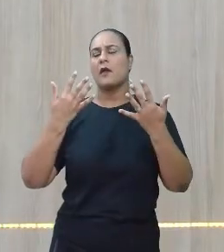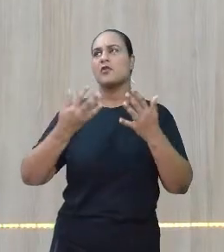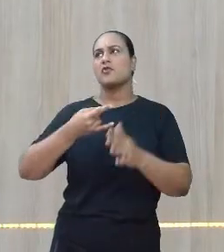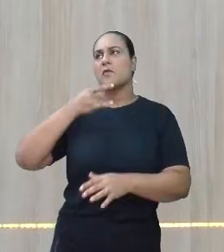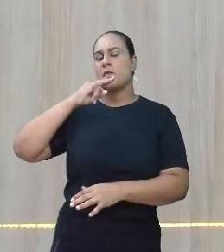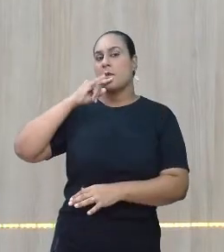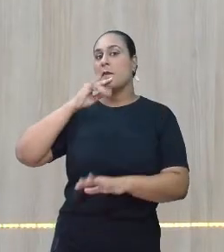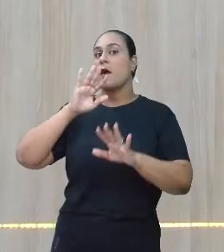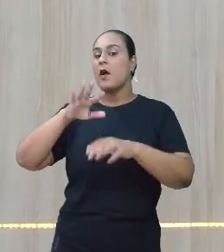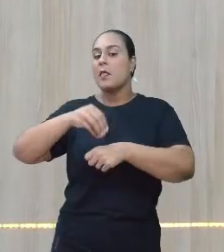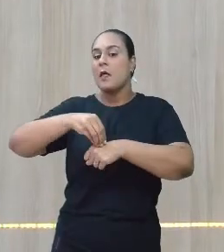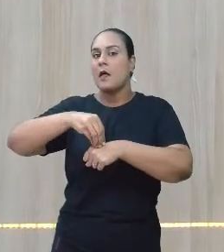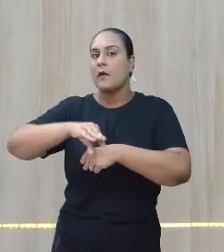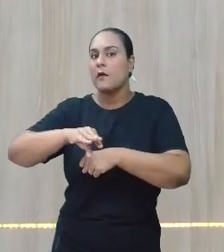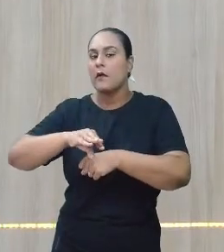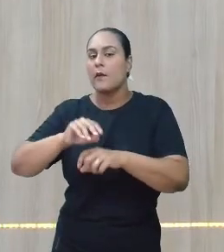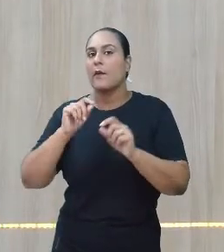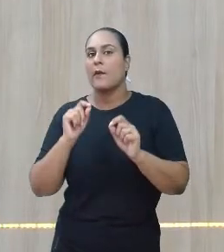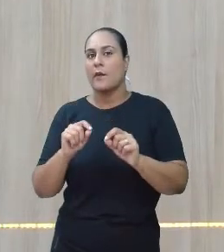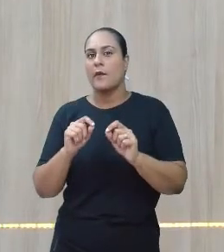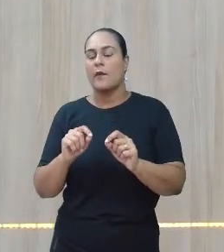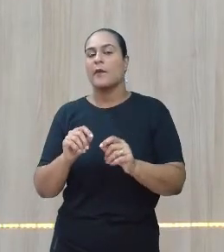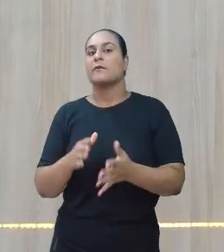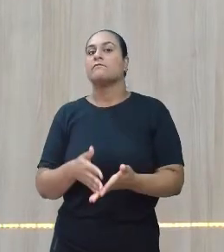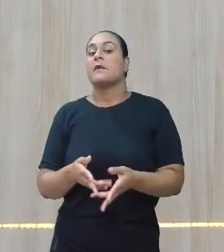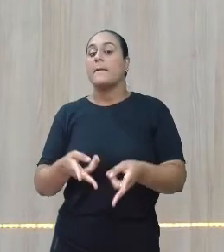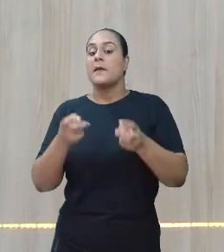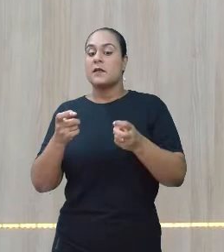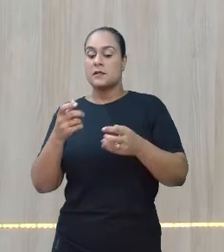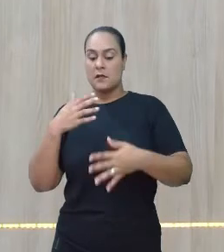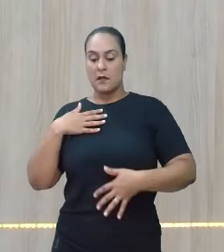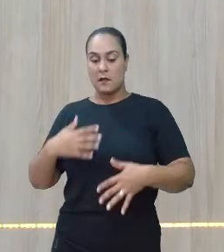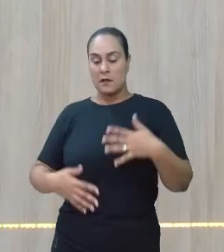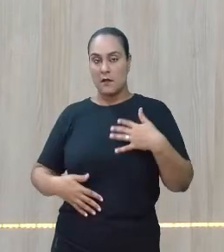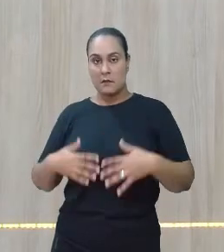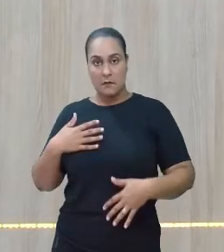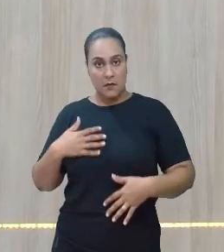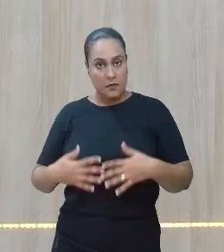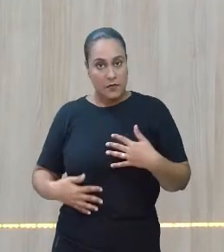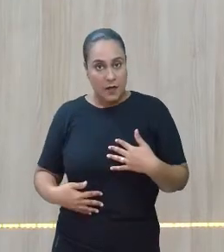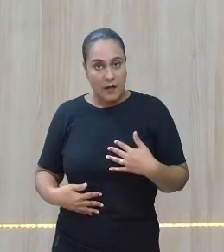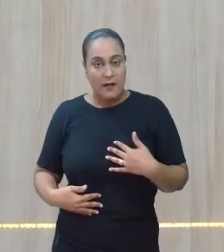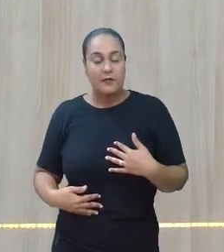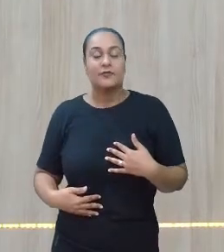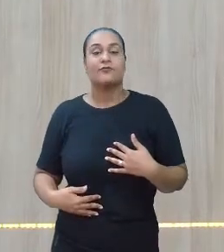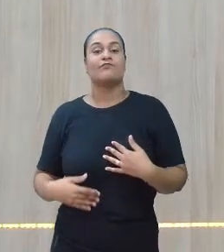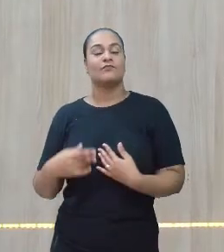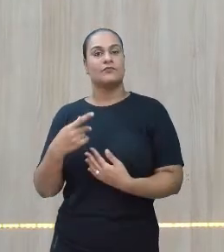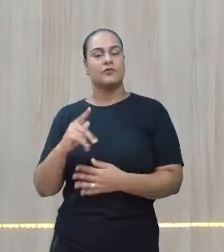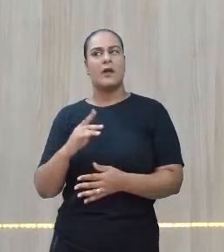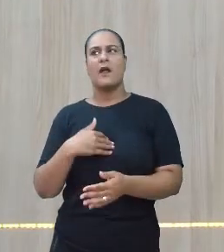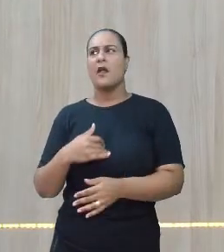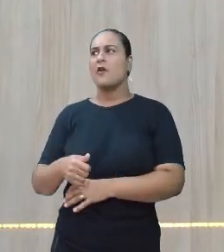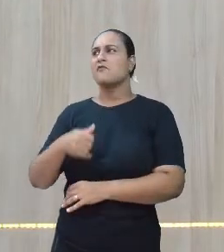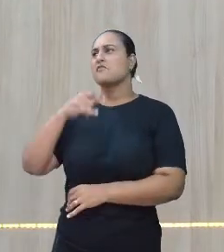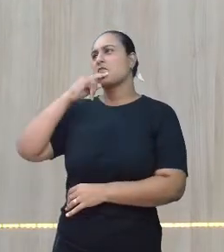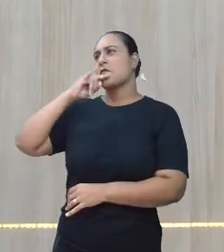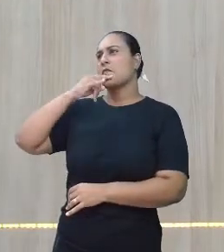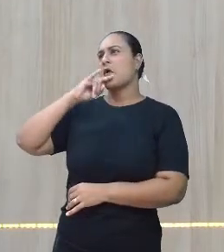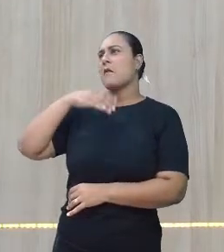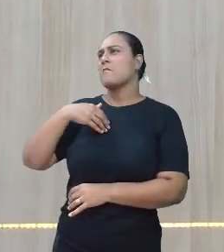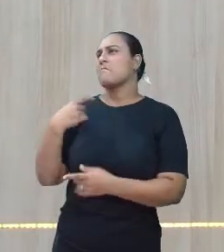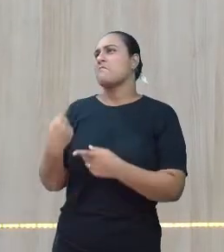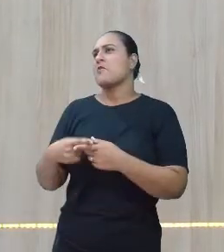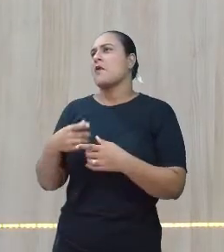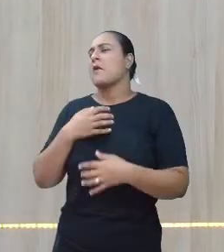aqui aquela dica de ver o seu organismo, ver a necessidade do organismo. Muita gente diz, eu vou beber porque eu preciso ficar